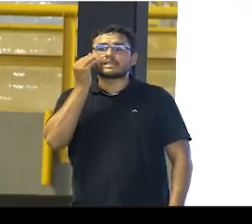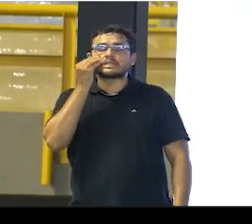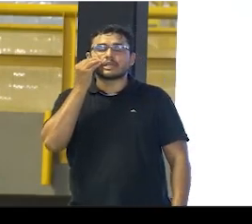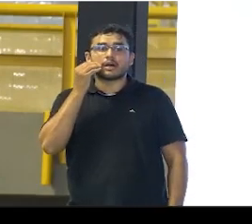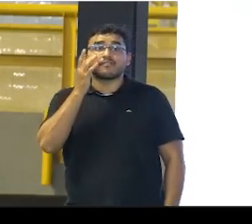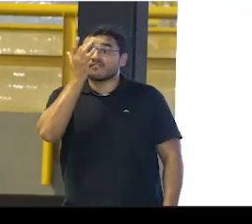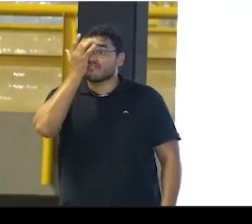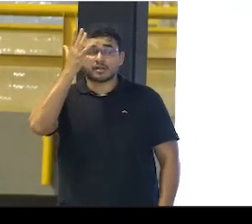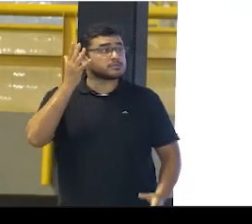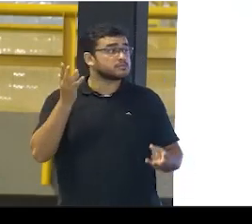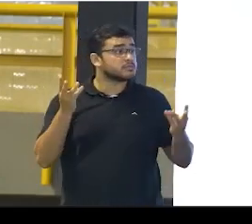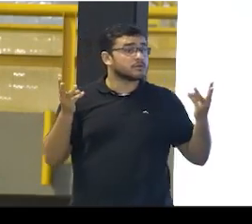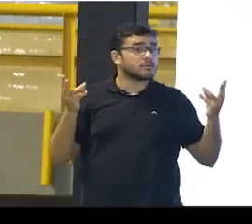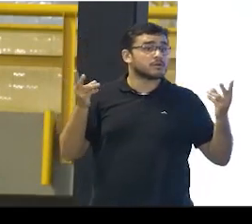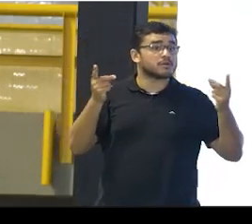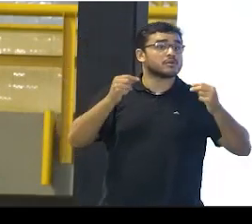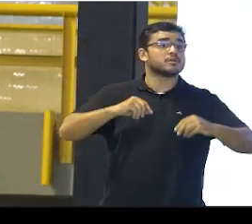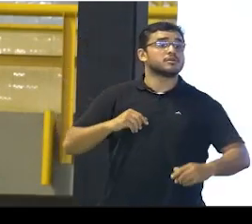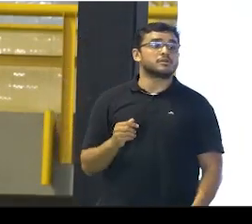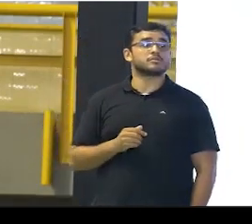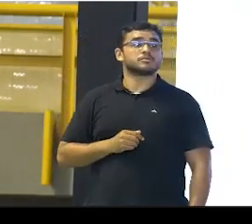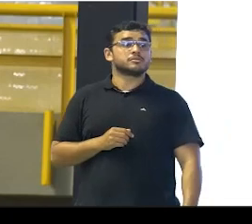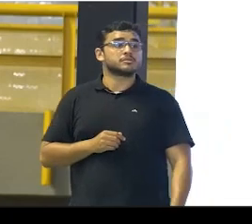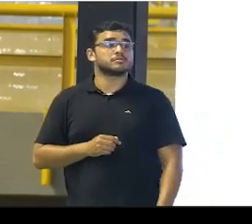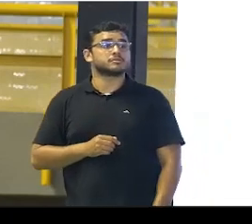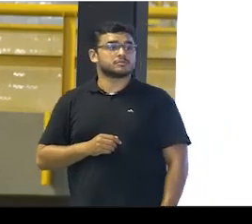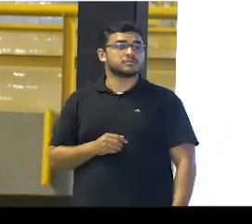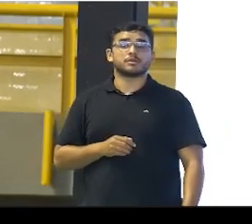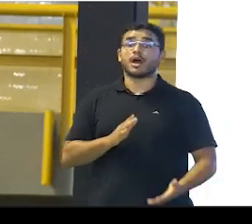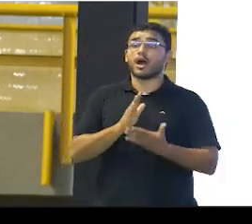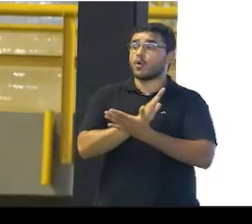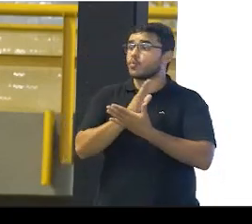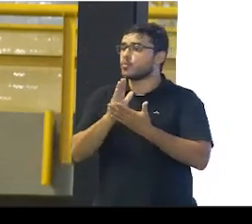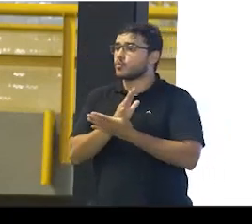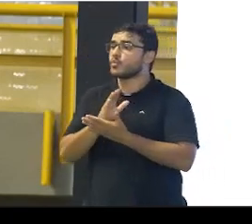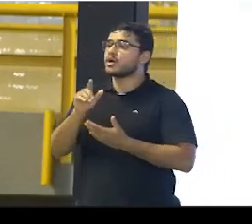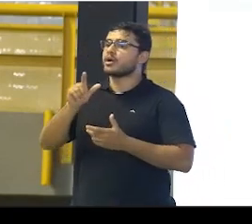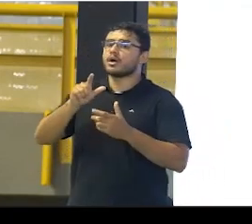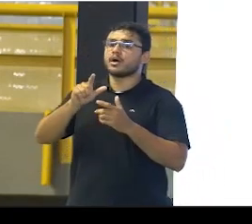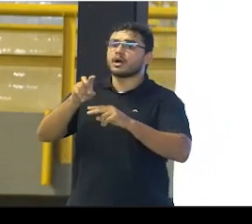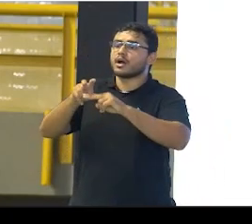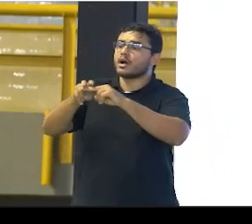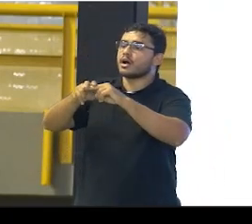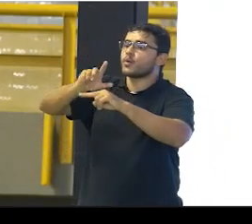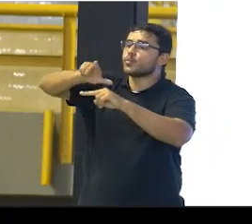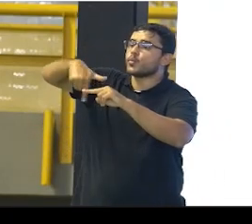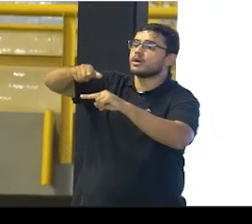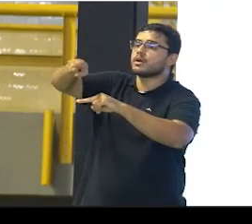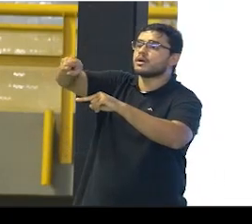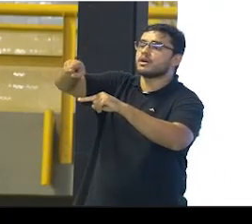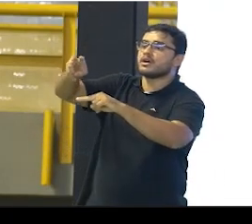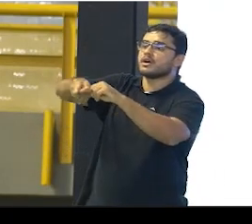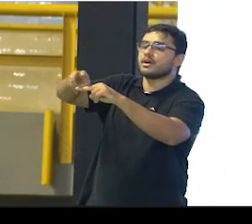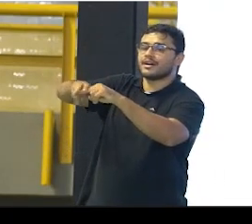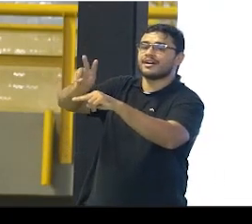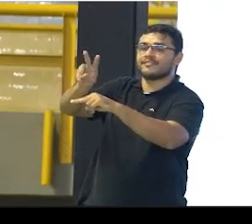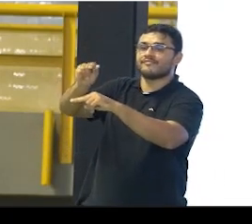tá? E aí a gente volta para isso aqui. Vem comigo aqui para esse exercício que diz o seguinte: